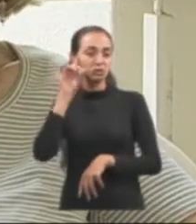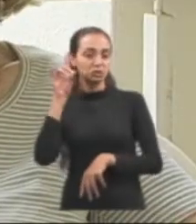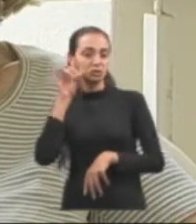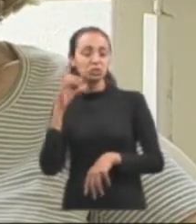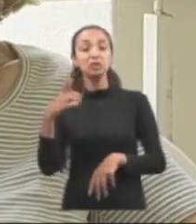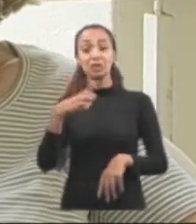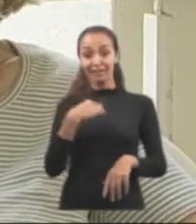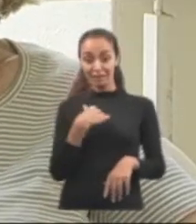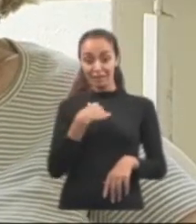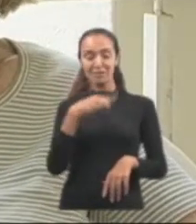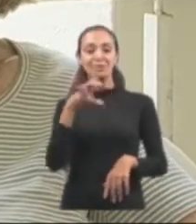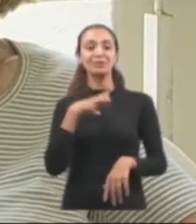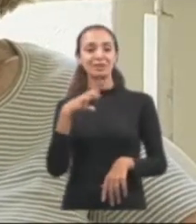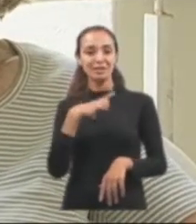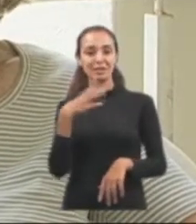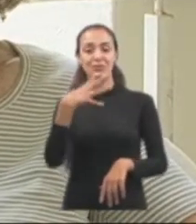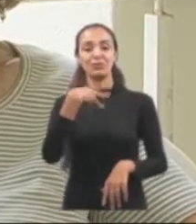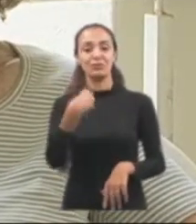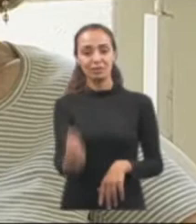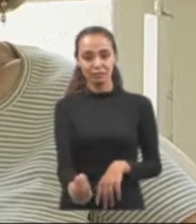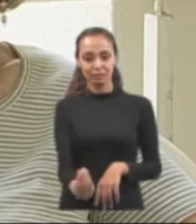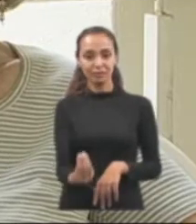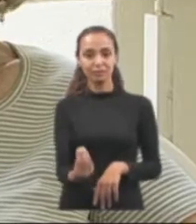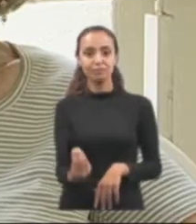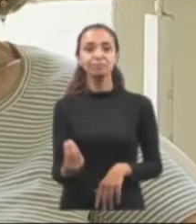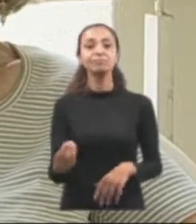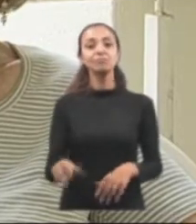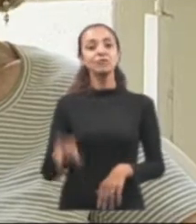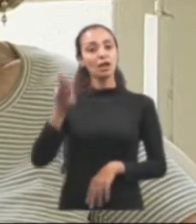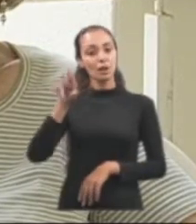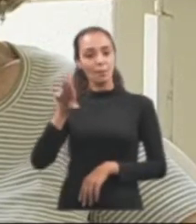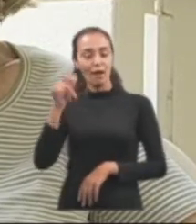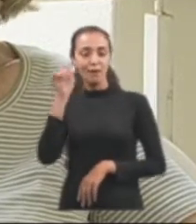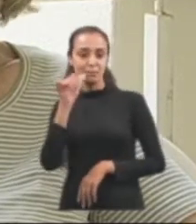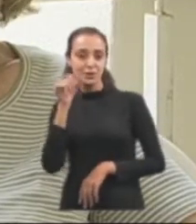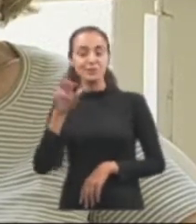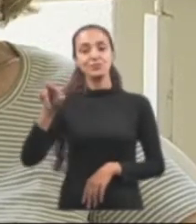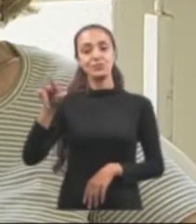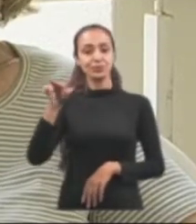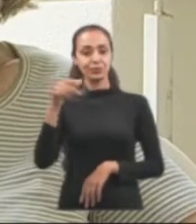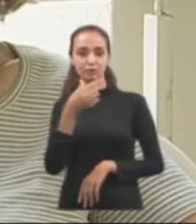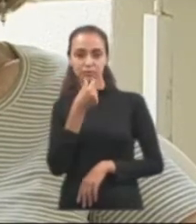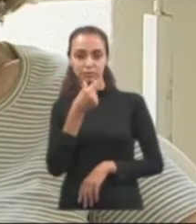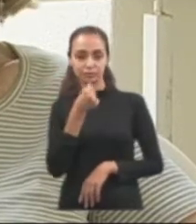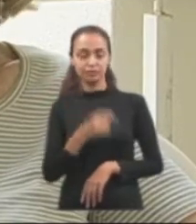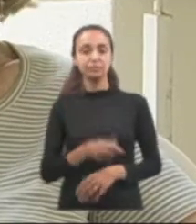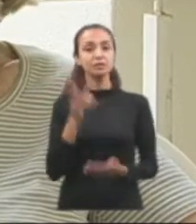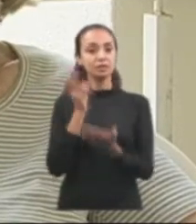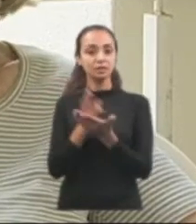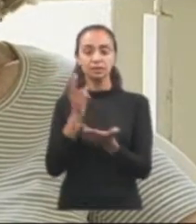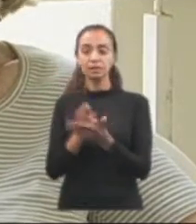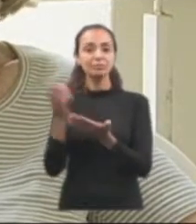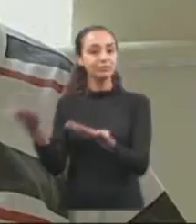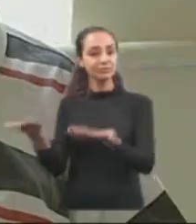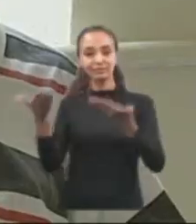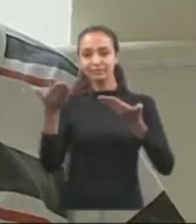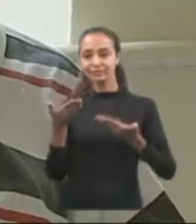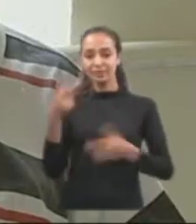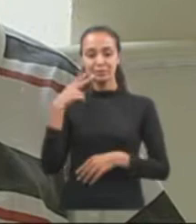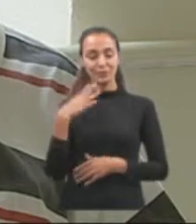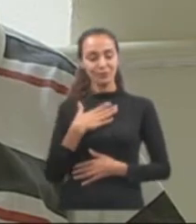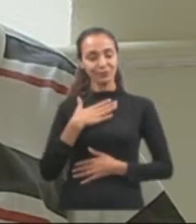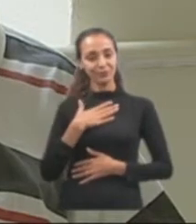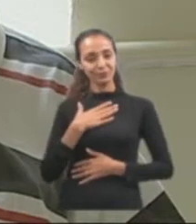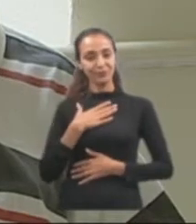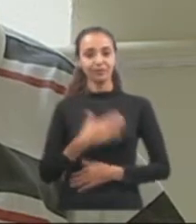meu filho, vem a minha irmã, o meu irmão, sempre vem aí me ver. Eu